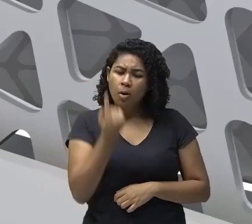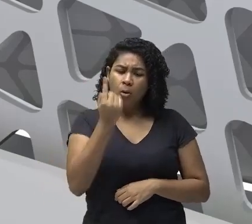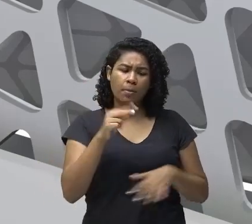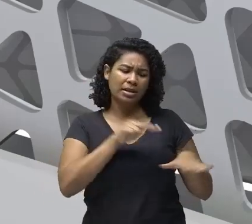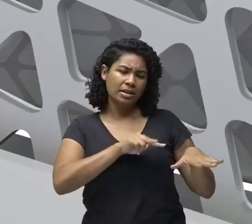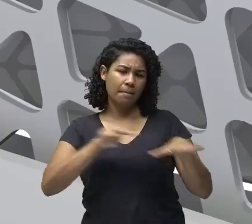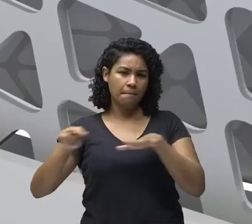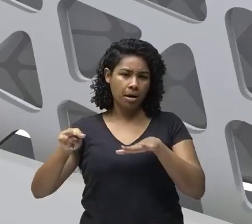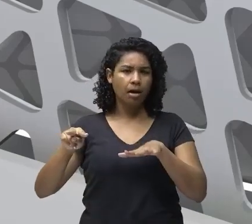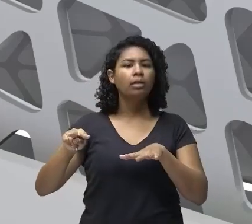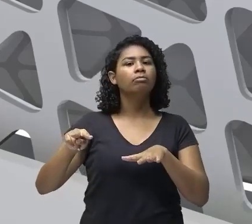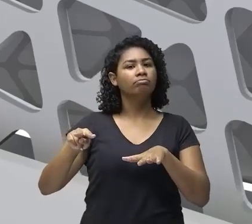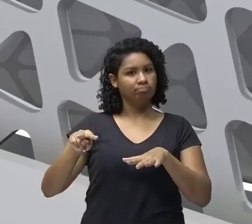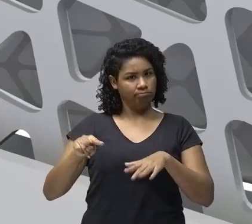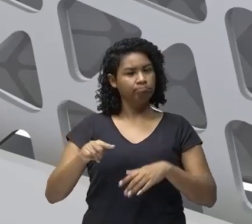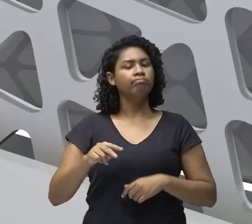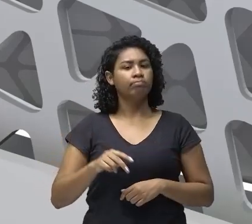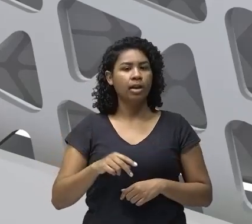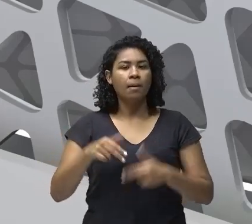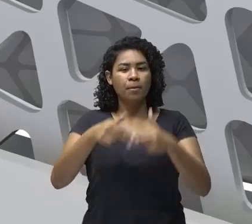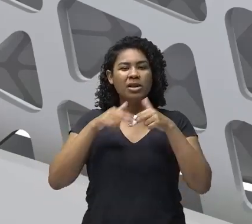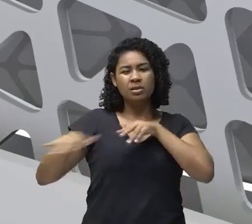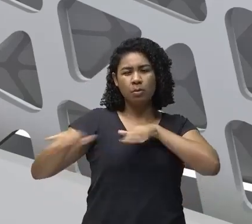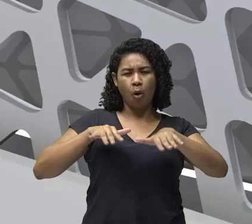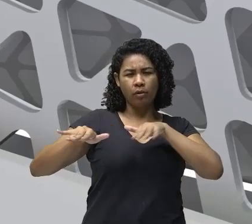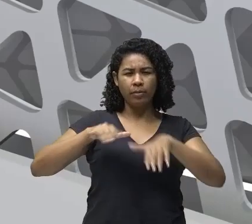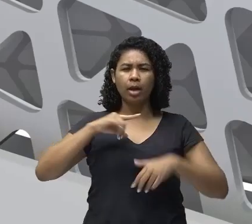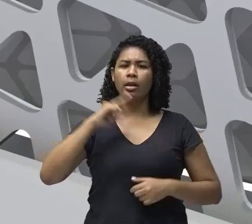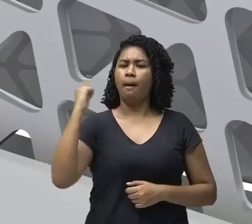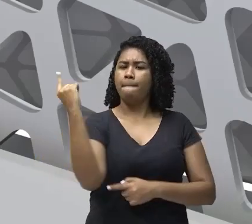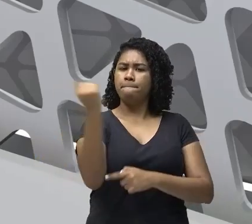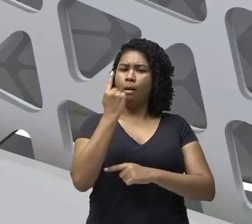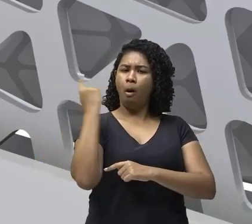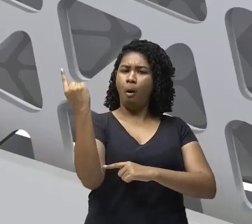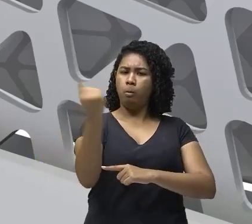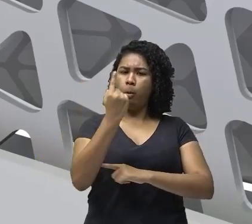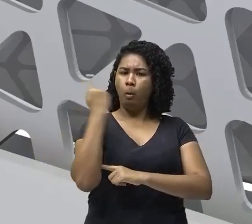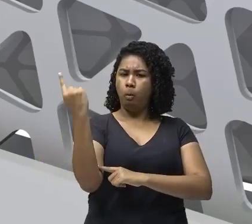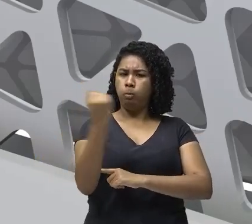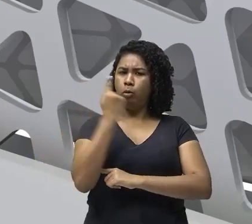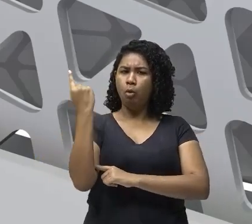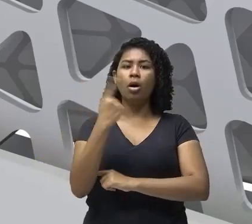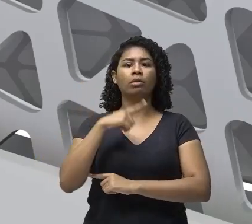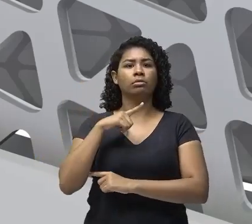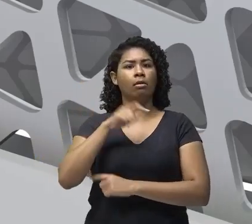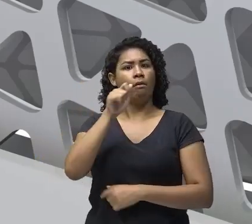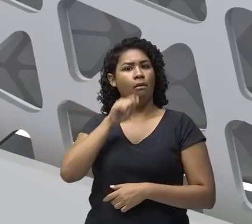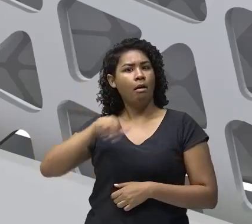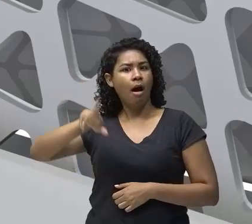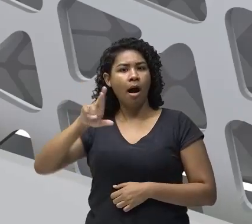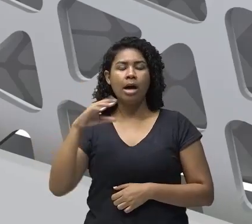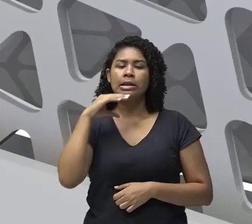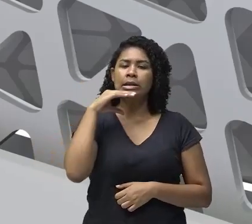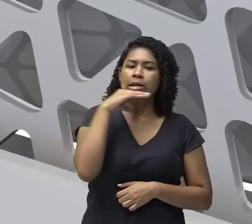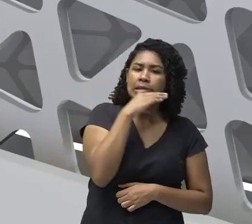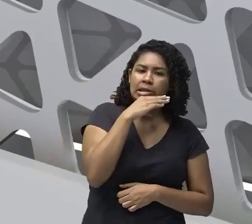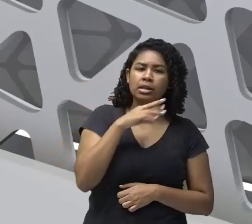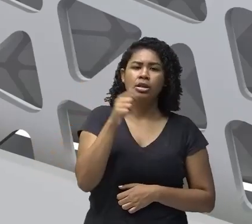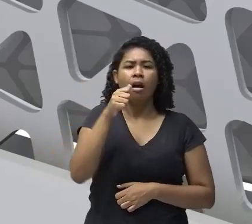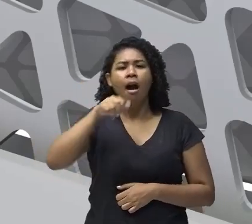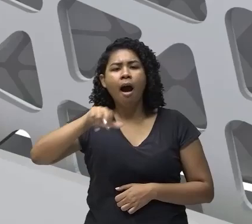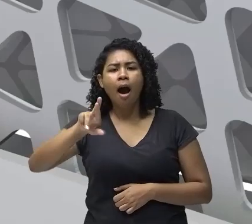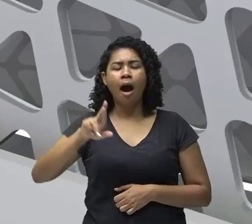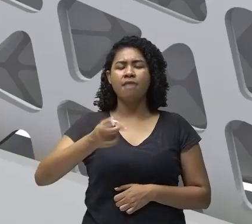esse movimento circulatório dele, você viu aí que tem a interferência do ar. O ar quente e o ar frio, eles